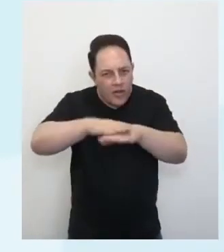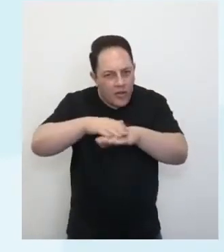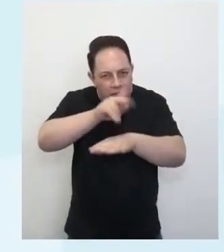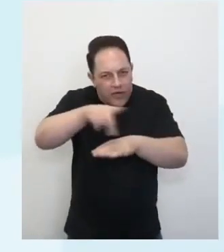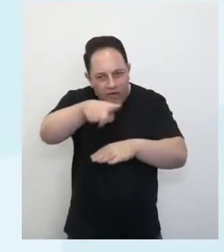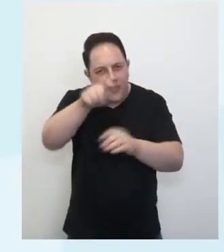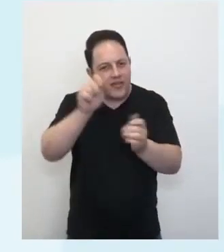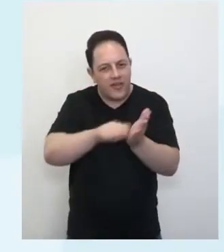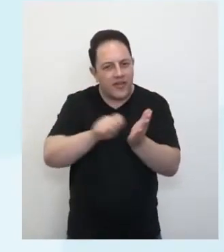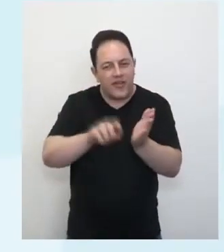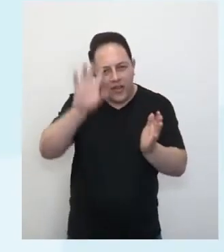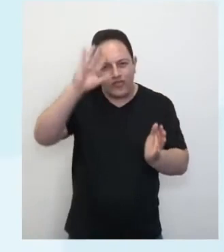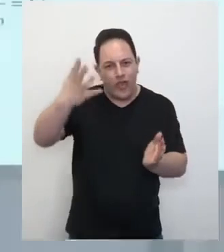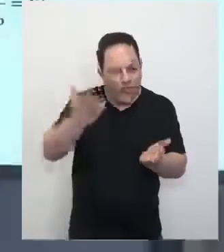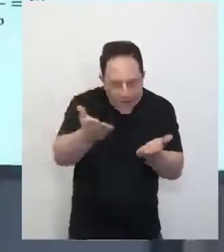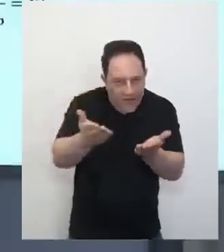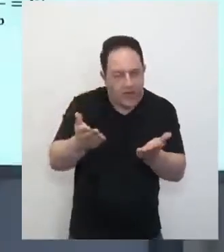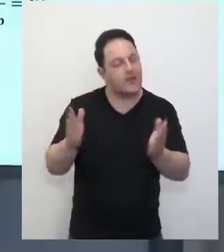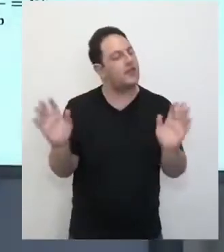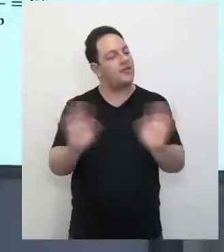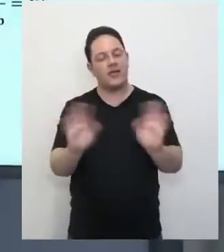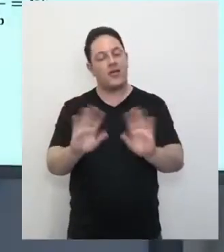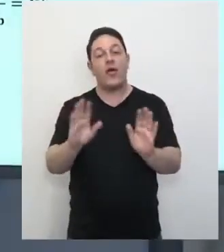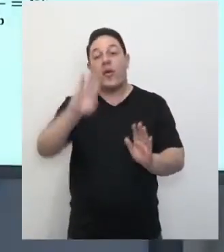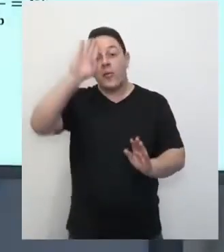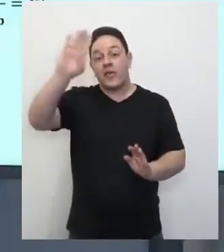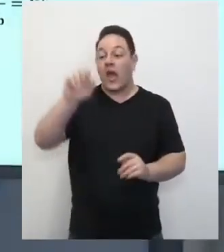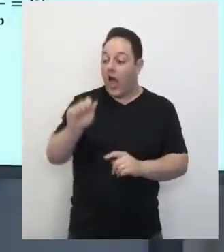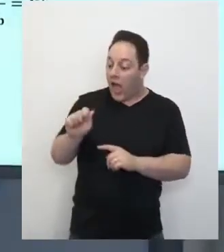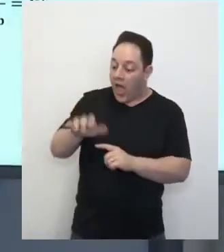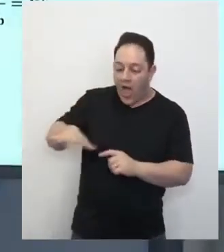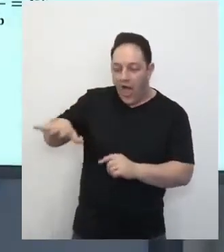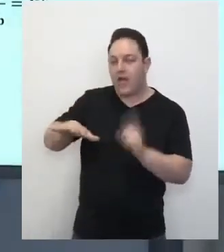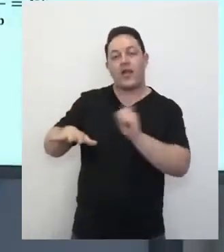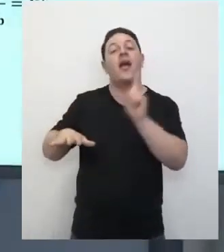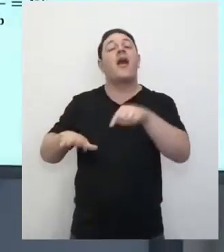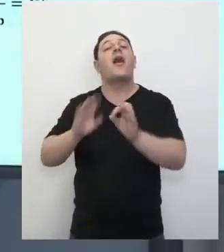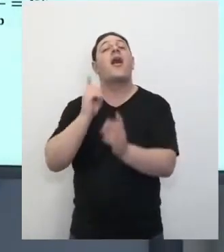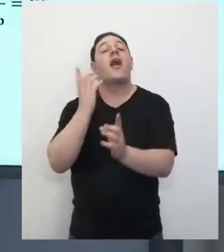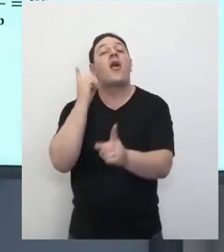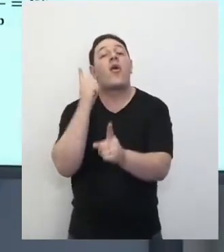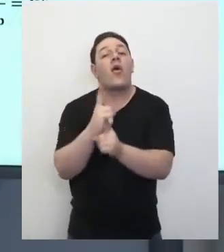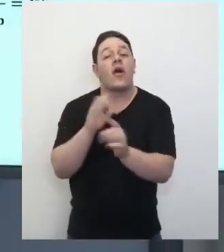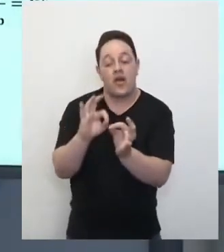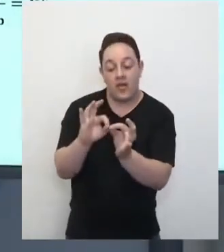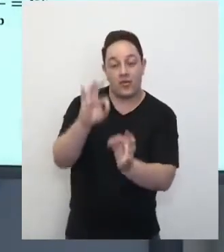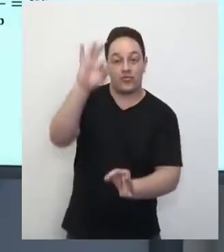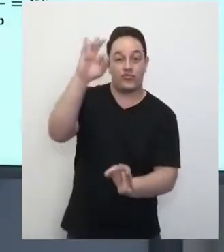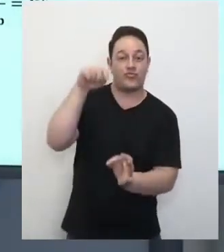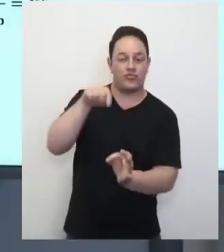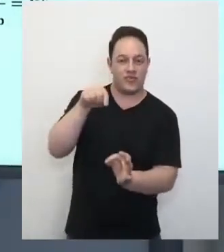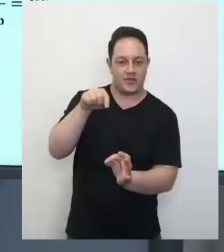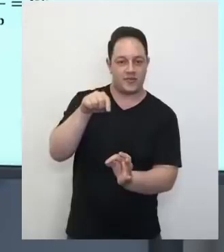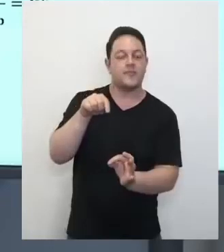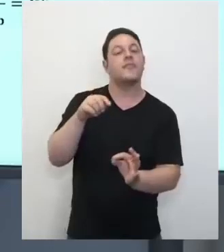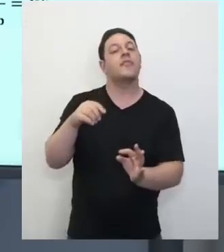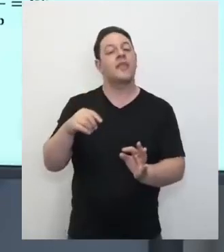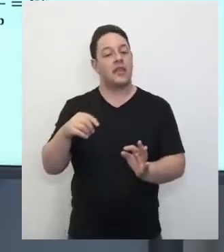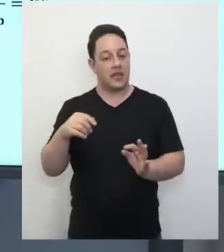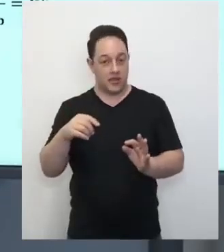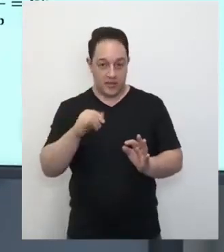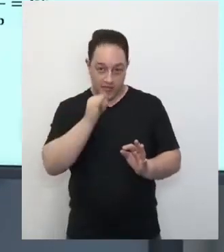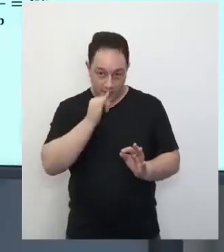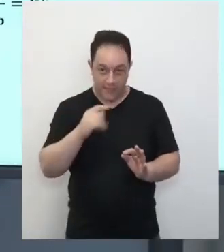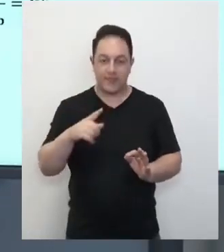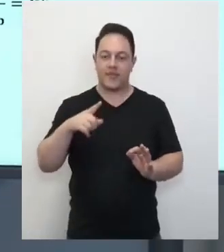não porque o nosso objetivo não é encontra a área é encontrar a altura Então eu vou deixar em função